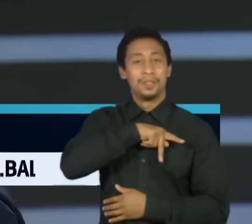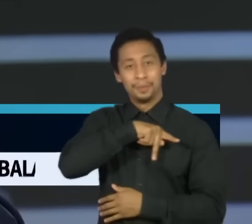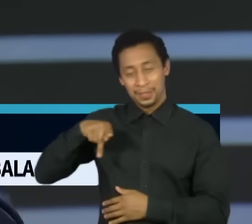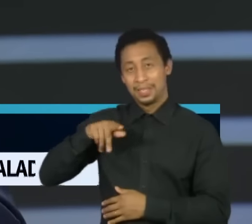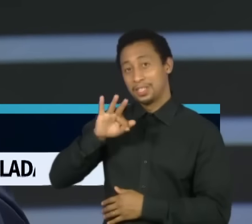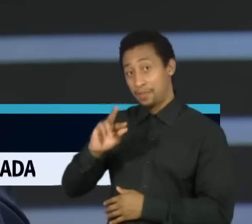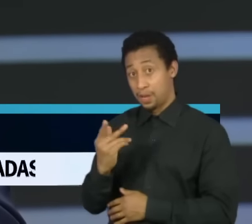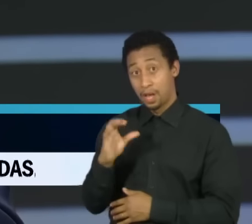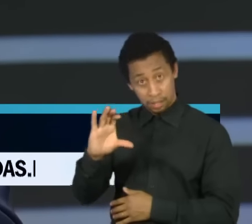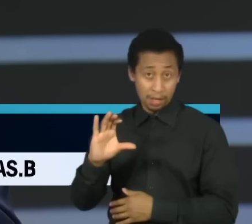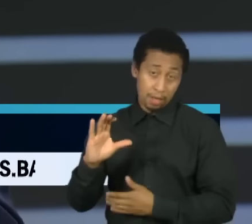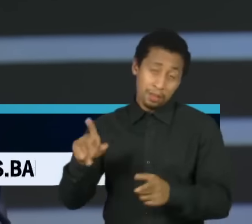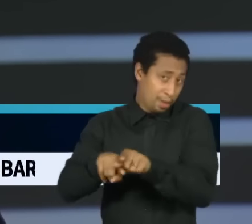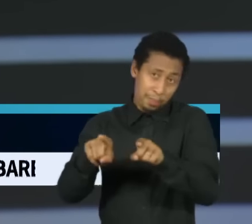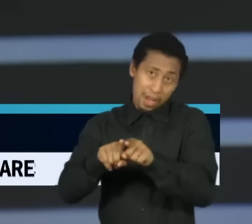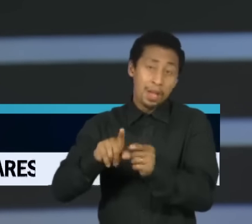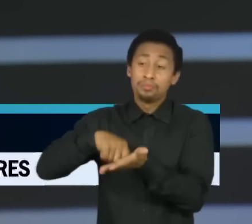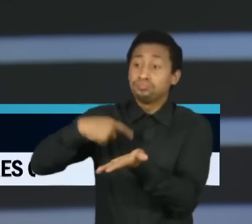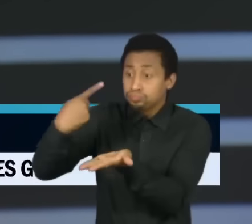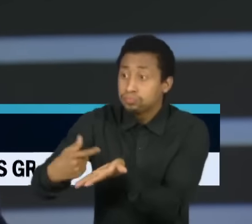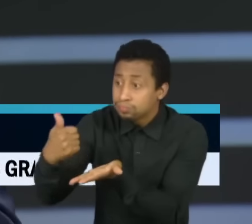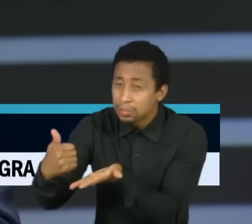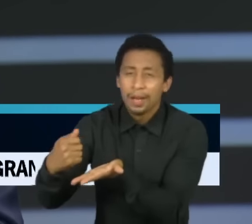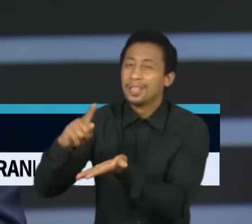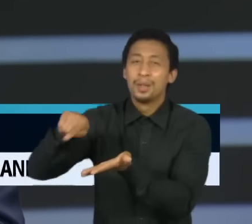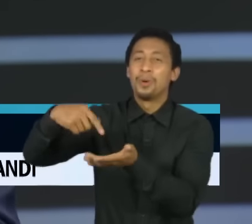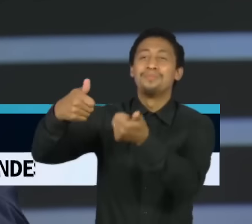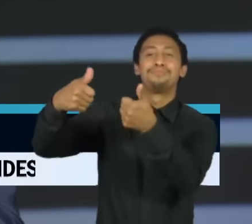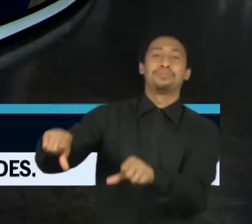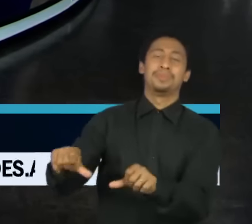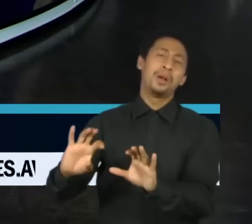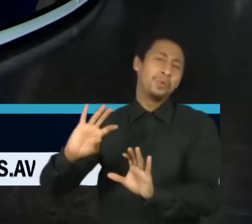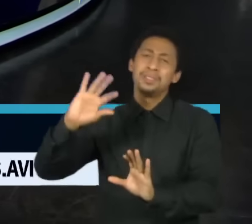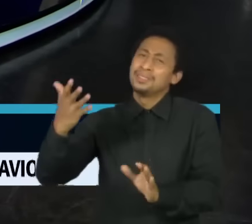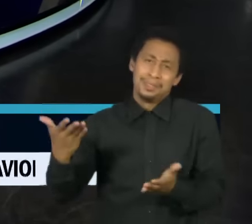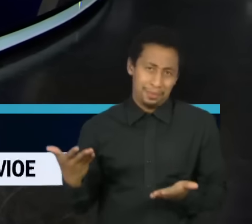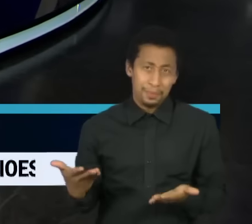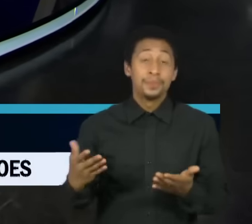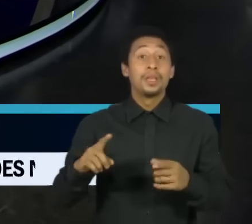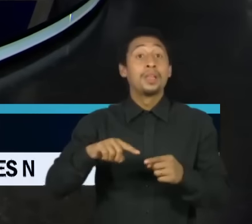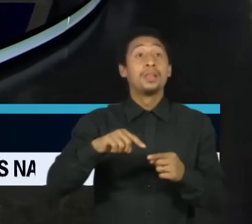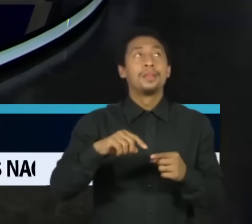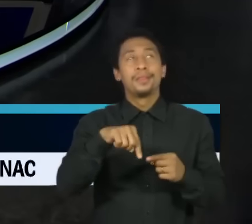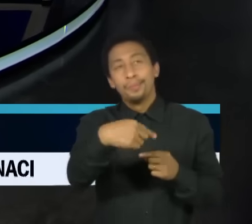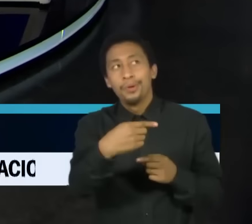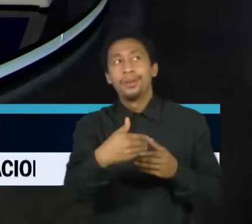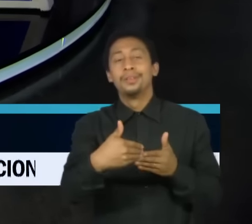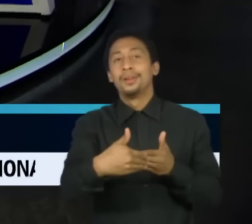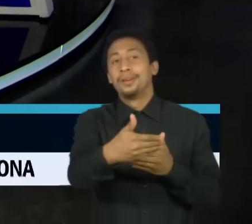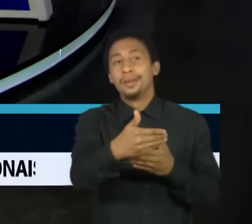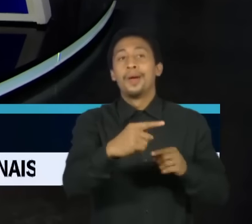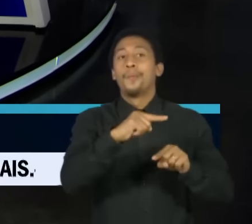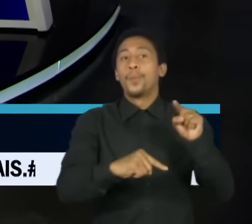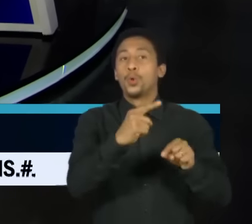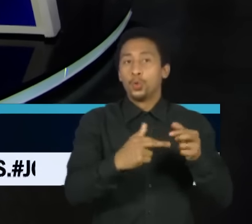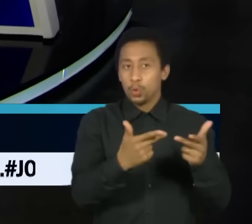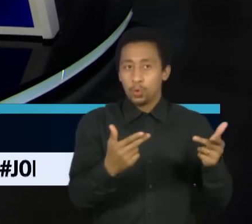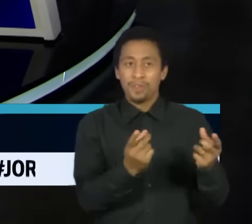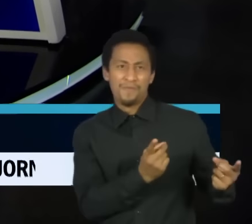século XXI, numa conjuntura econômica internacional extremamente favorável ao Brasil, com o preço das commodities lá no alto, o Brasil conseguiu se